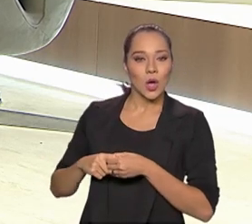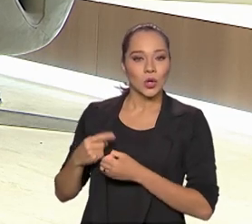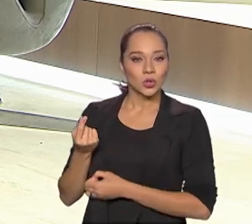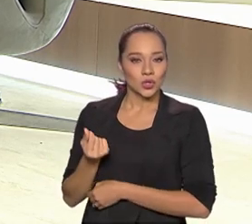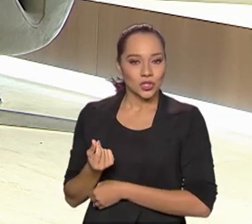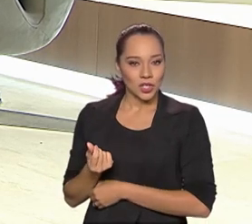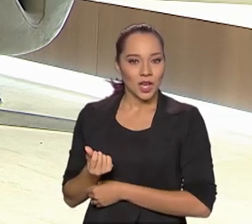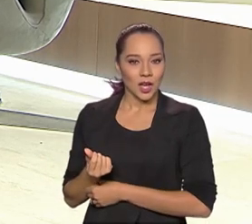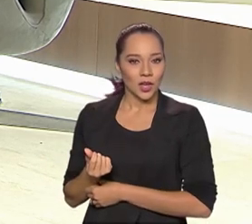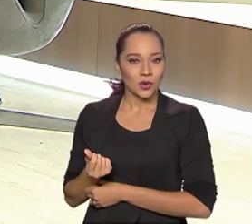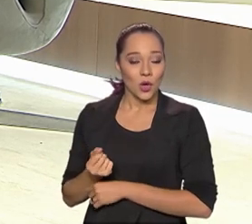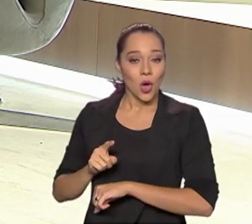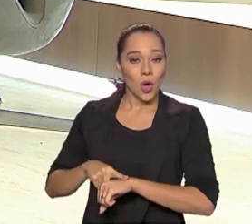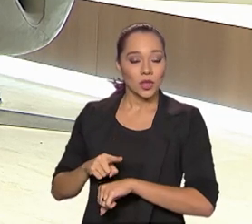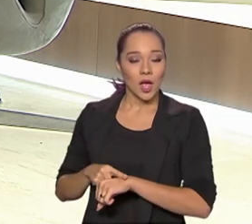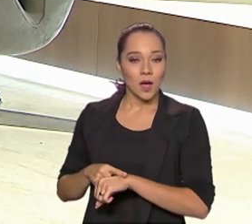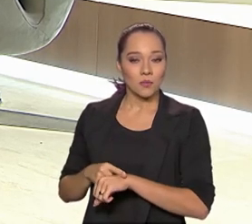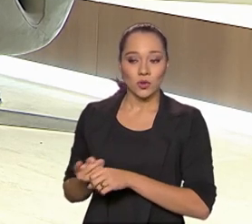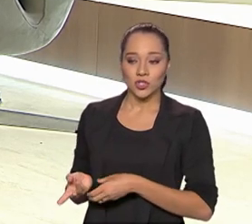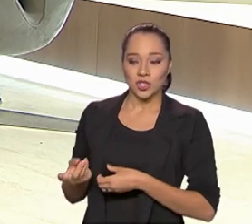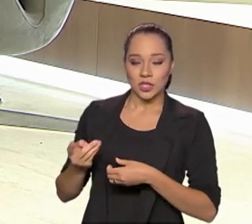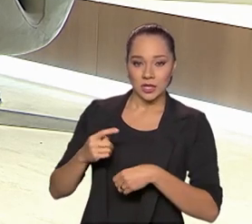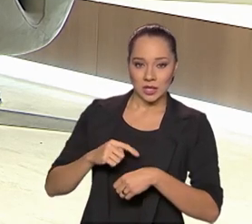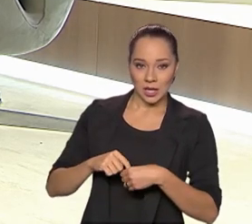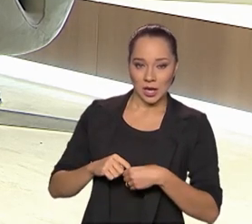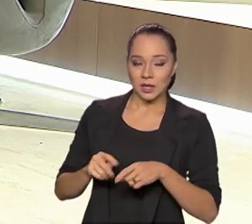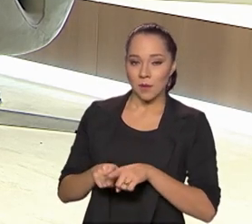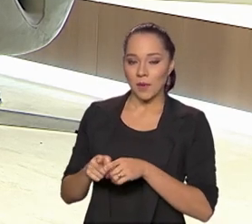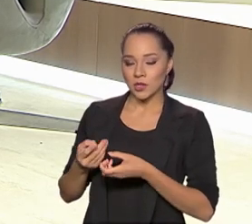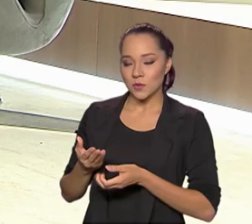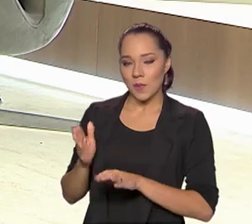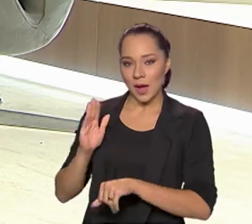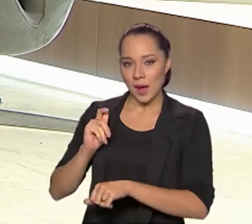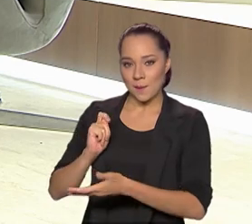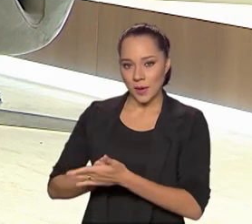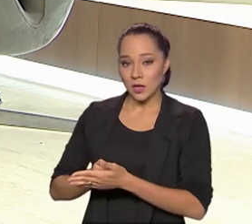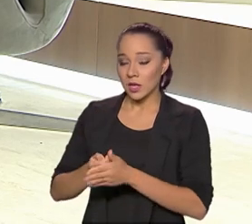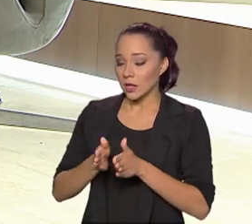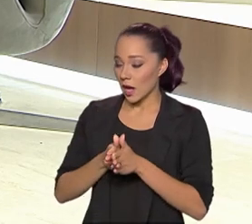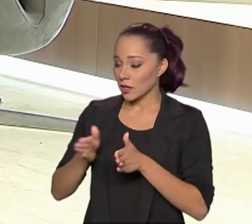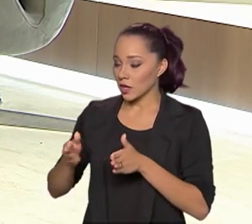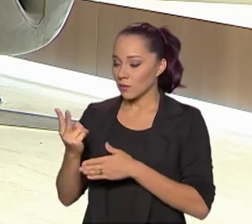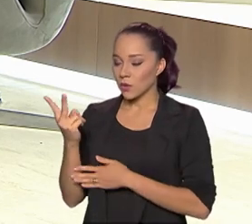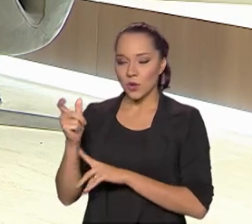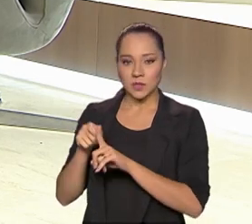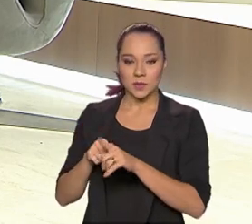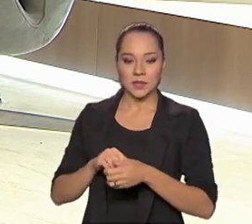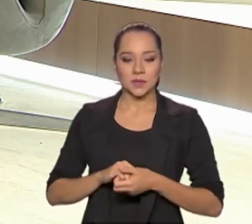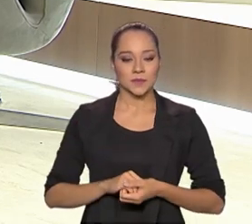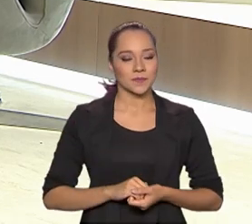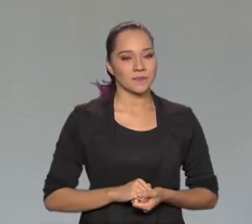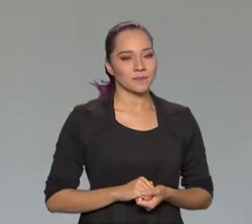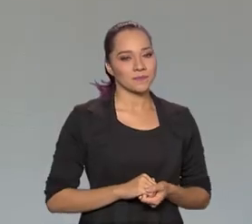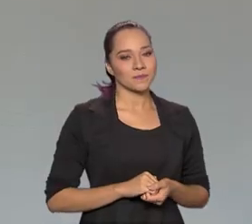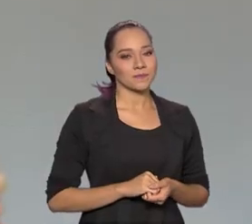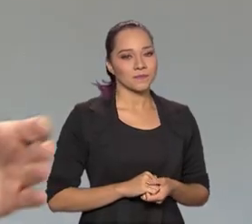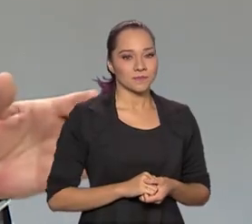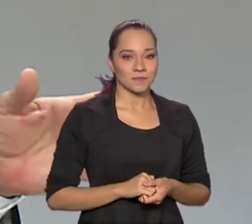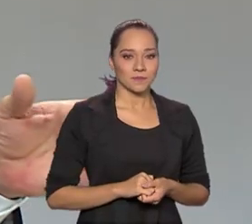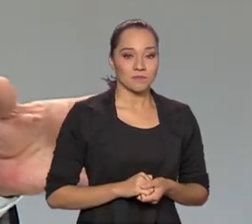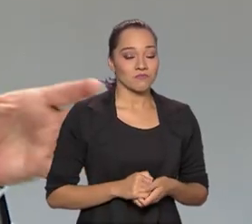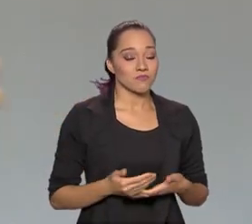obstante o prazo de entrega e de pagamento ter sido adiado por 2 meses. De uma certa